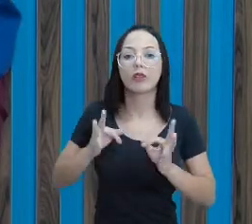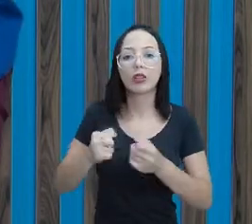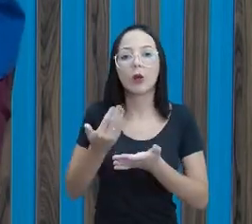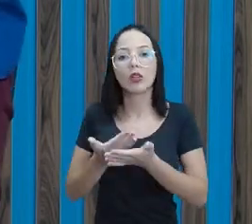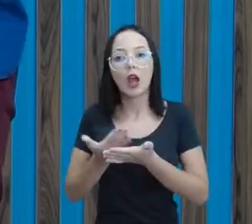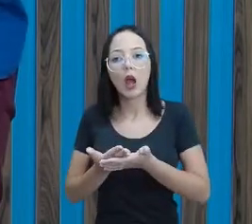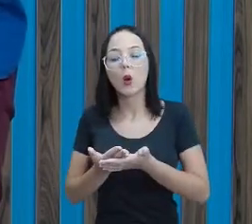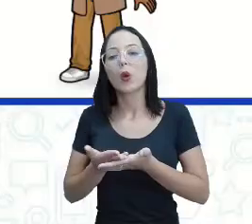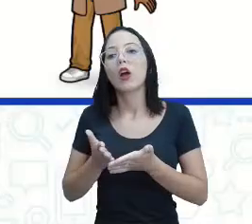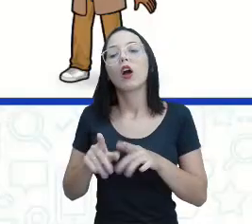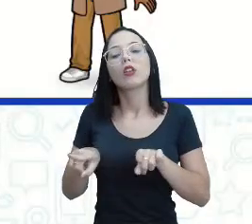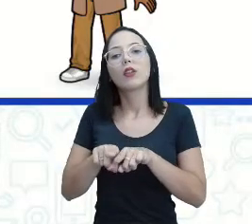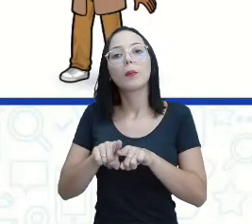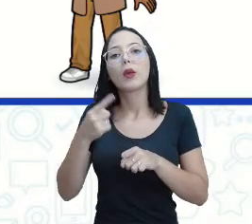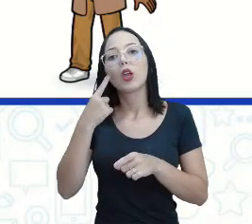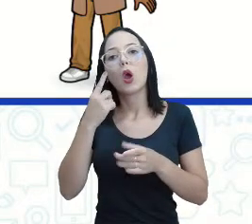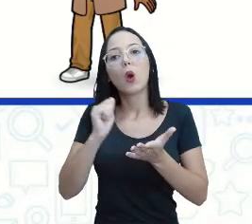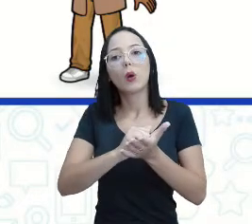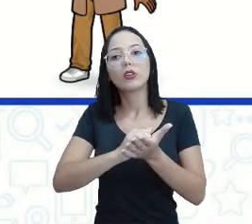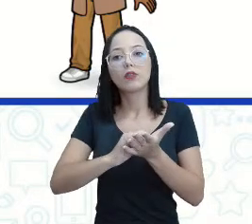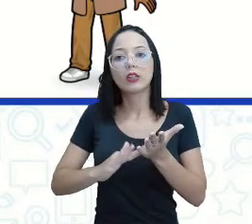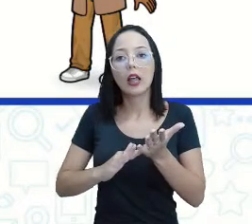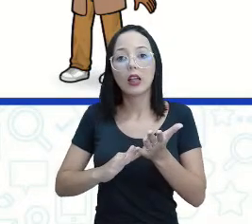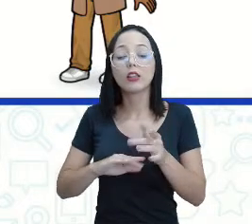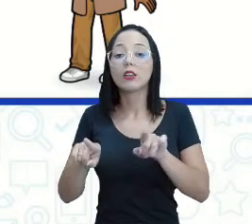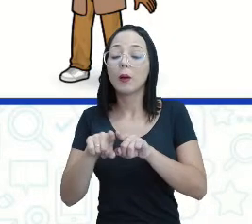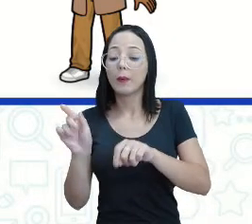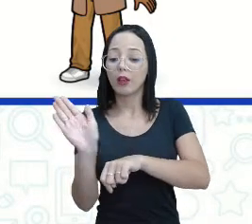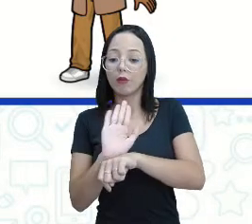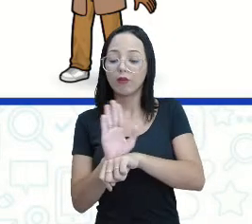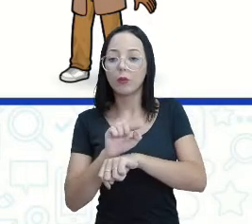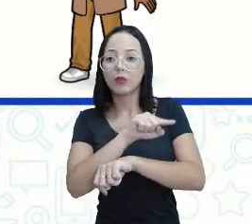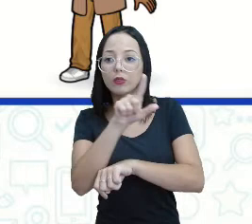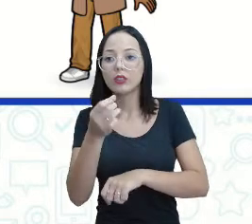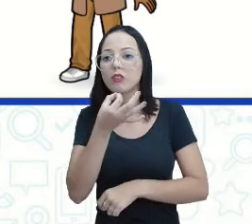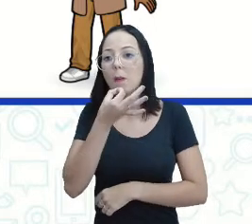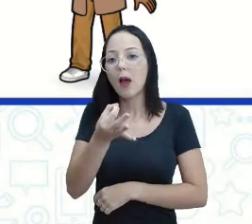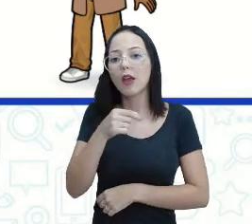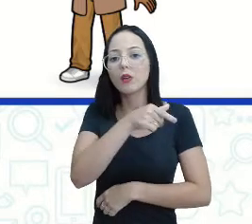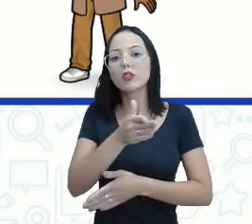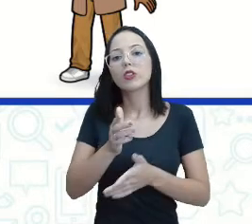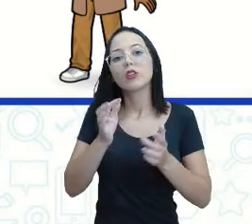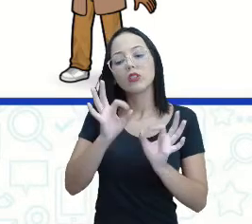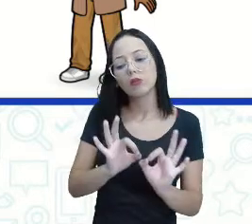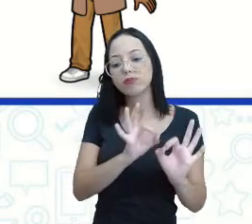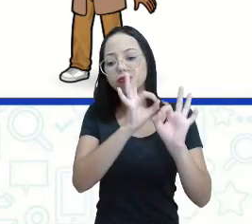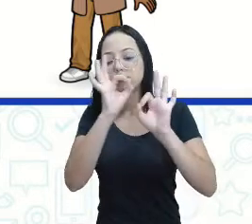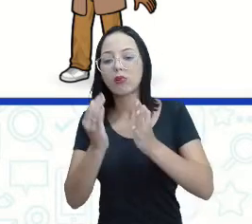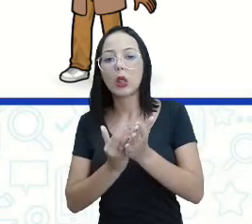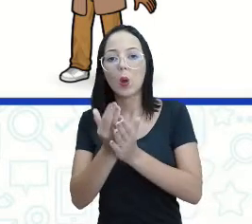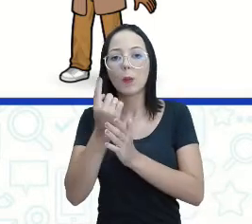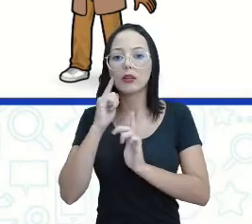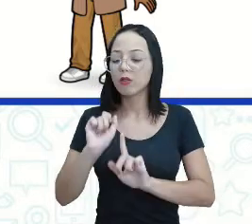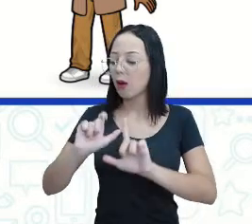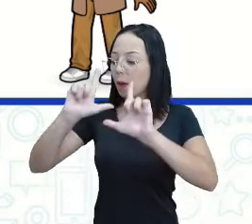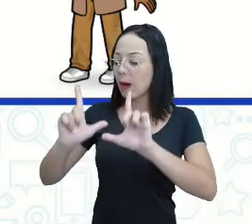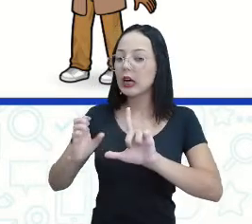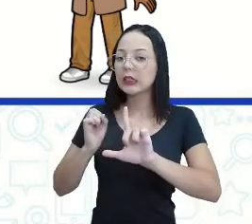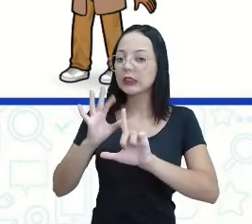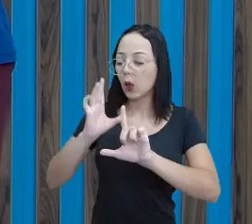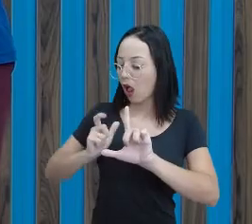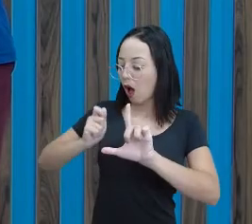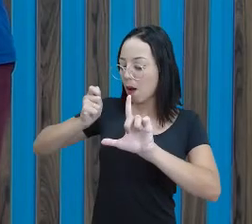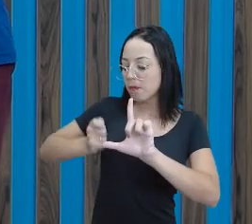aqui uma sugestão de filme para vocês, Tempos Modernos, que é aquele que você viu no começo. Aponta o teu QR Code, pega